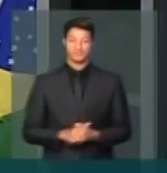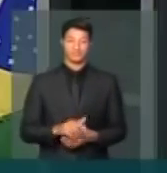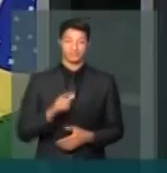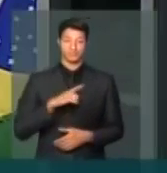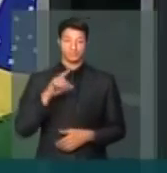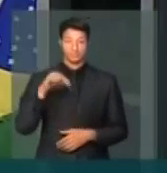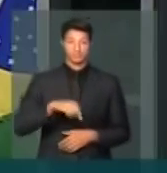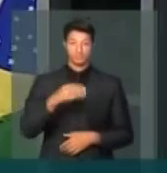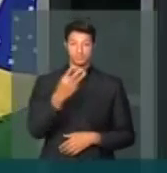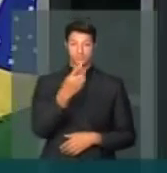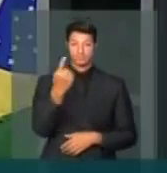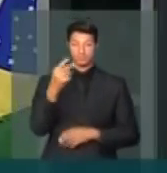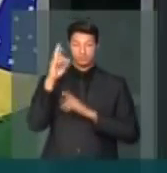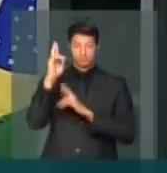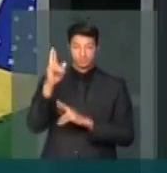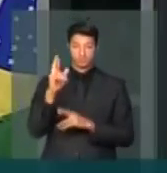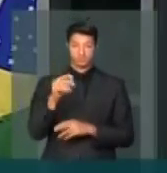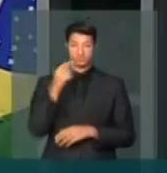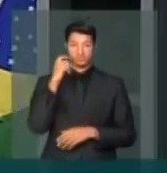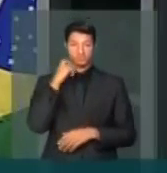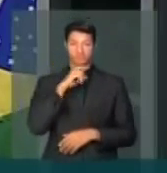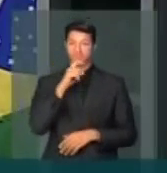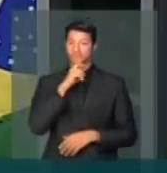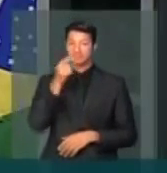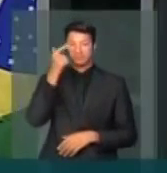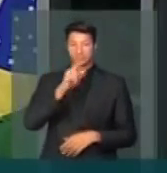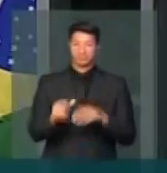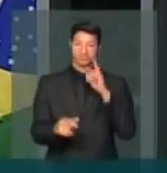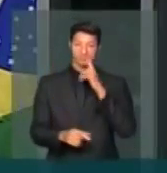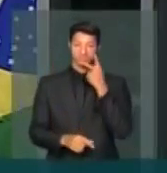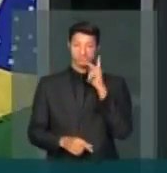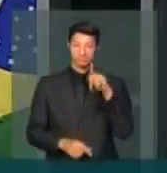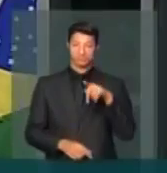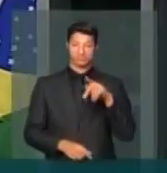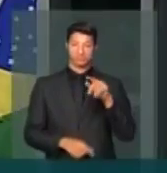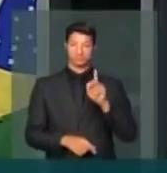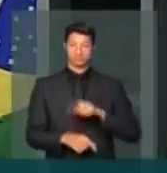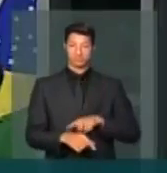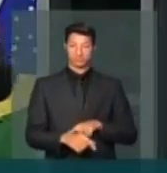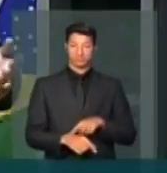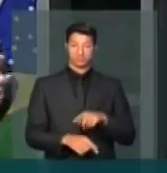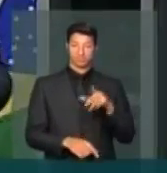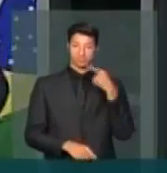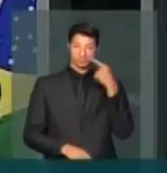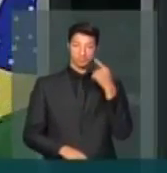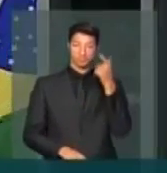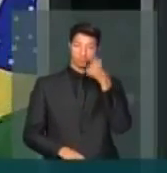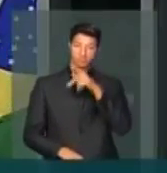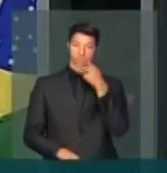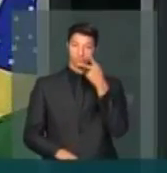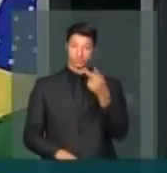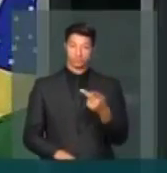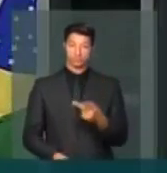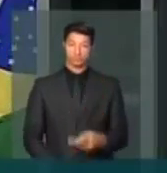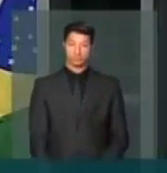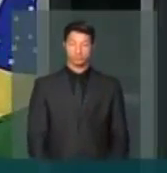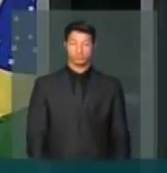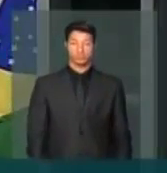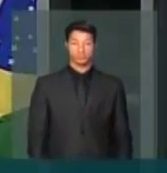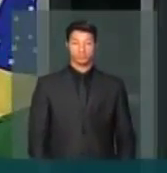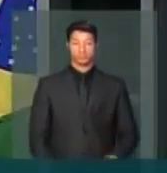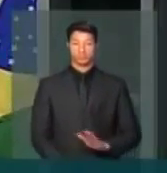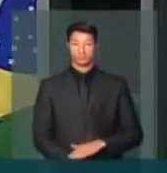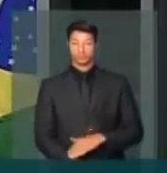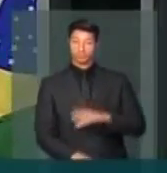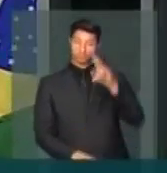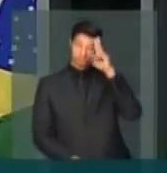Existe aqui 31 líderes, ninguém consegue falar. É a única hora que os parlamentares conseguem falar, com tempo, é